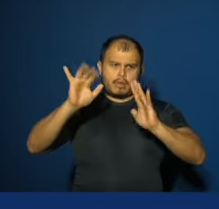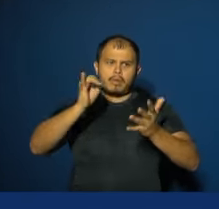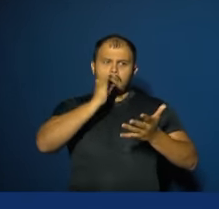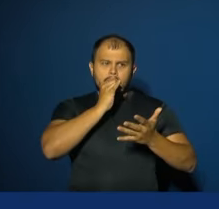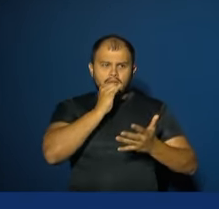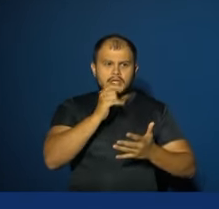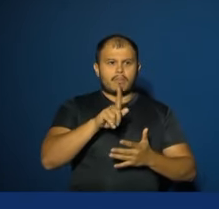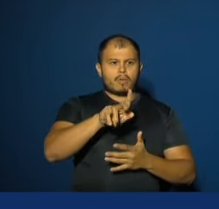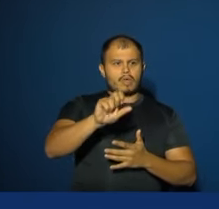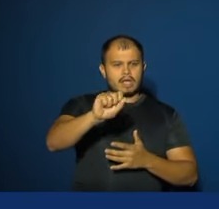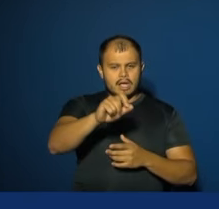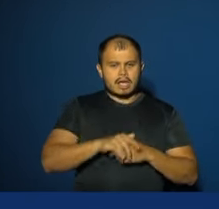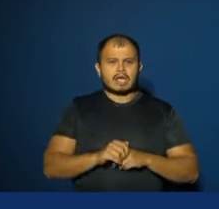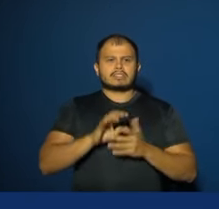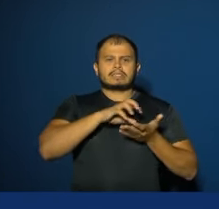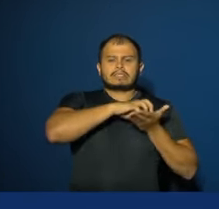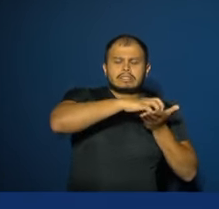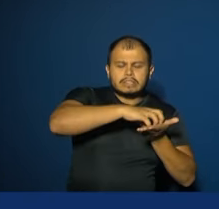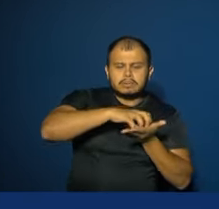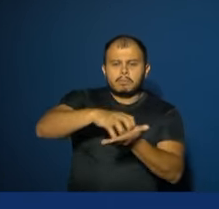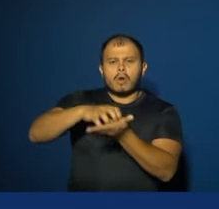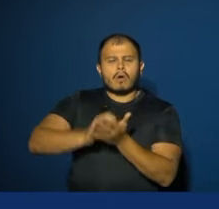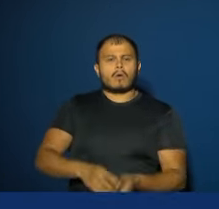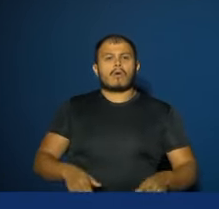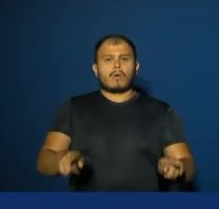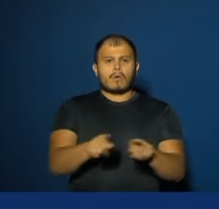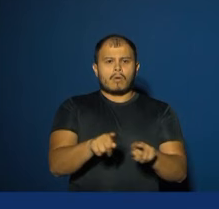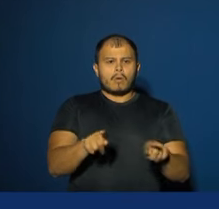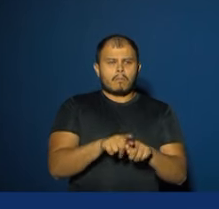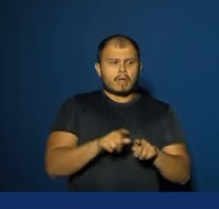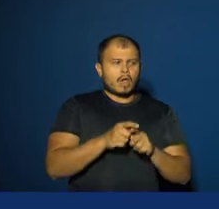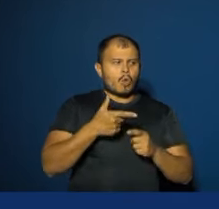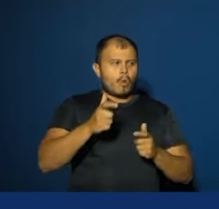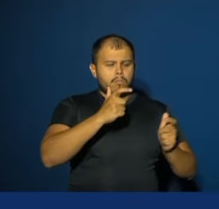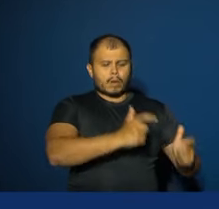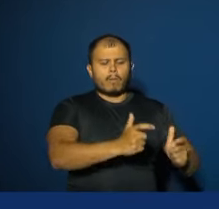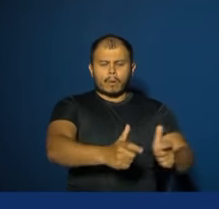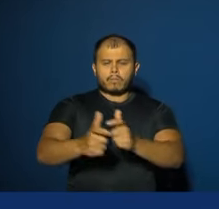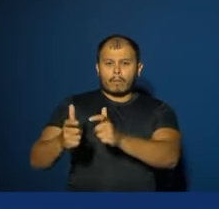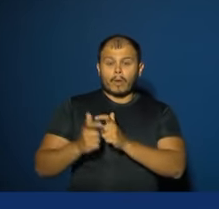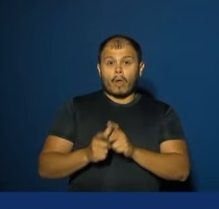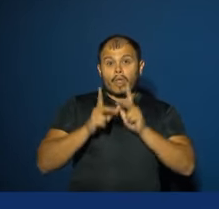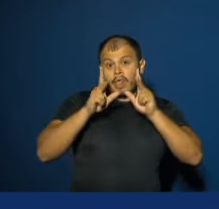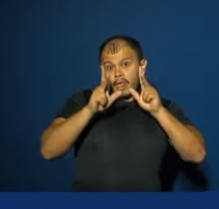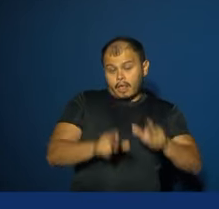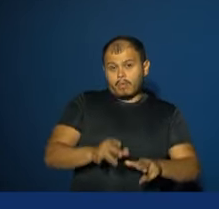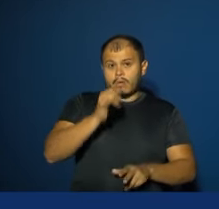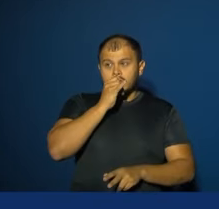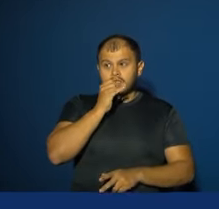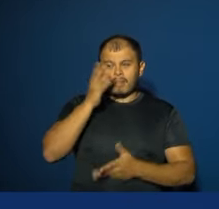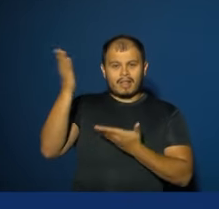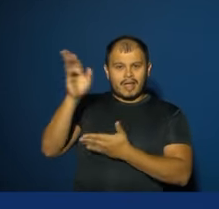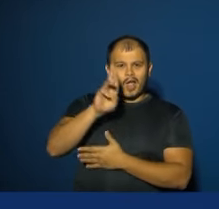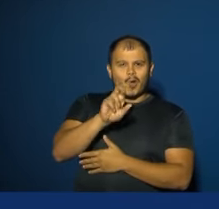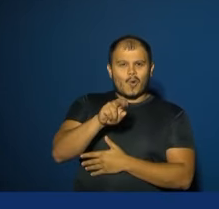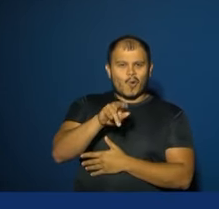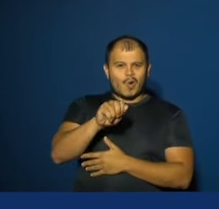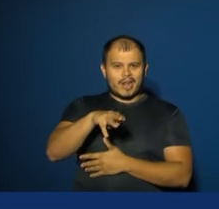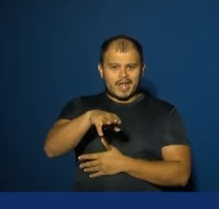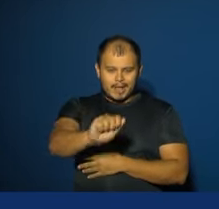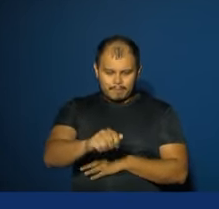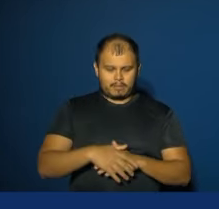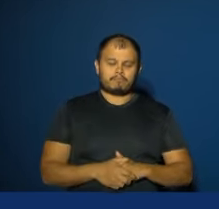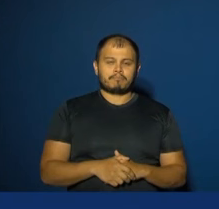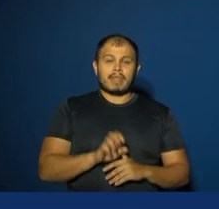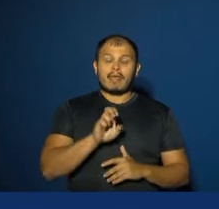setores industriais, transportes, e sistemas isolados, como foi o caso da usina em Roraima. Então, a forma como